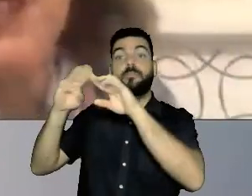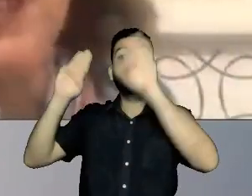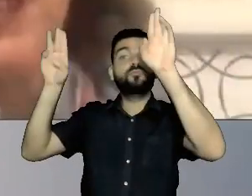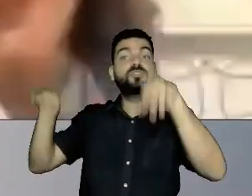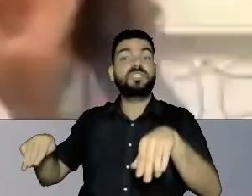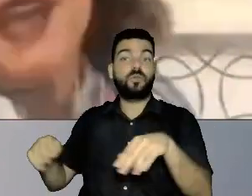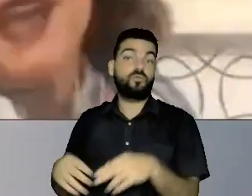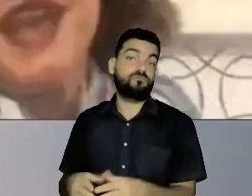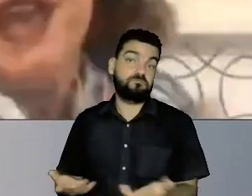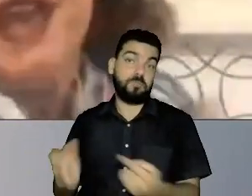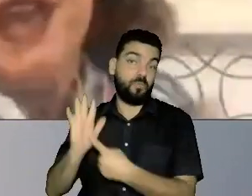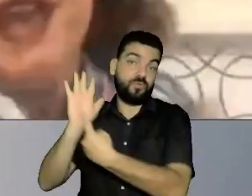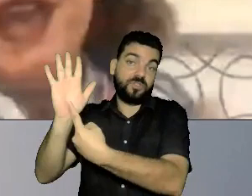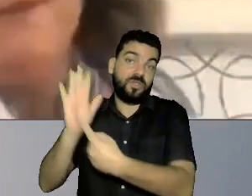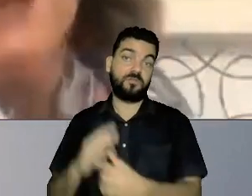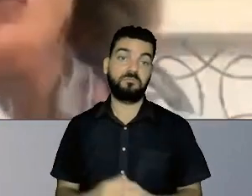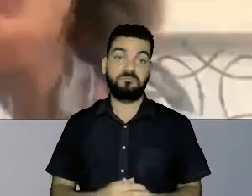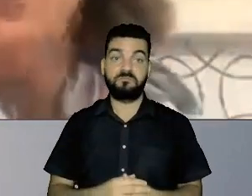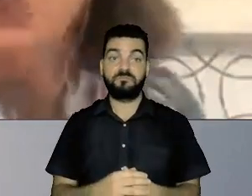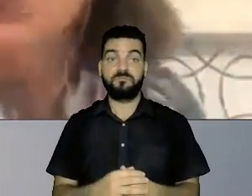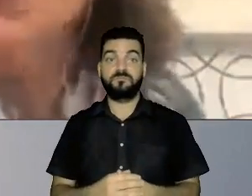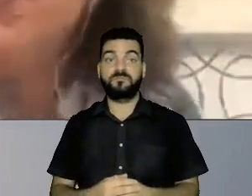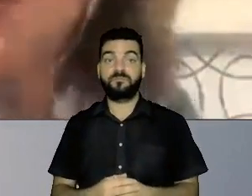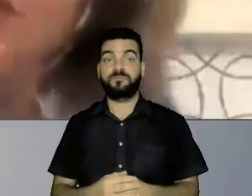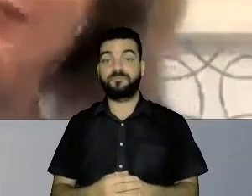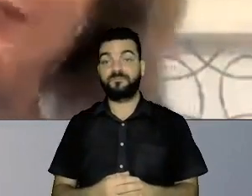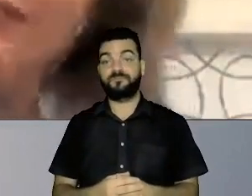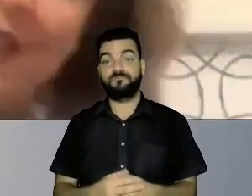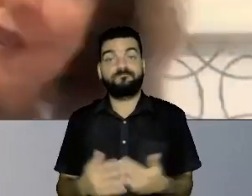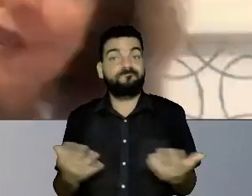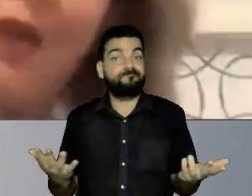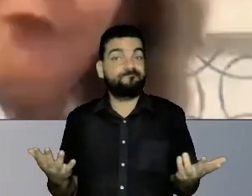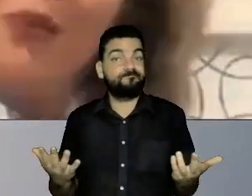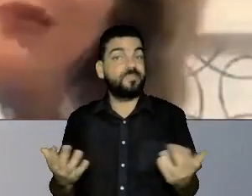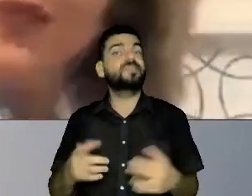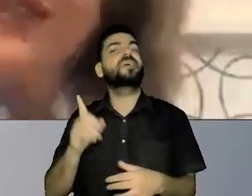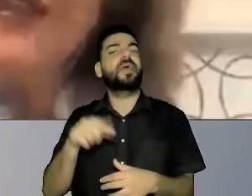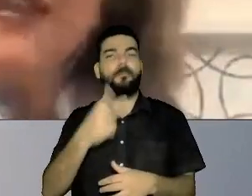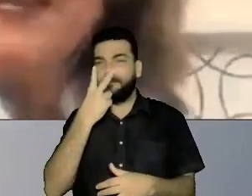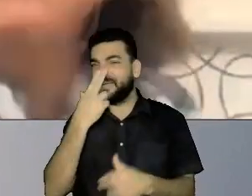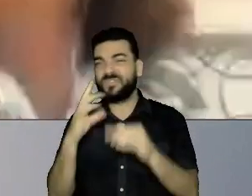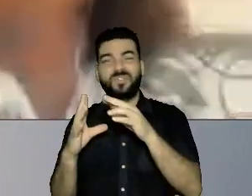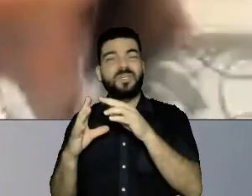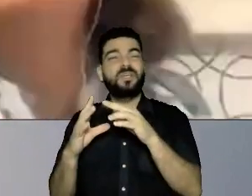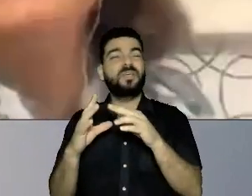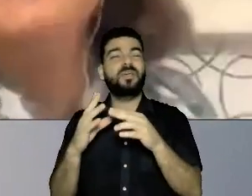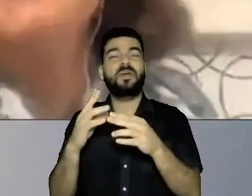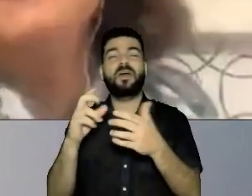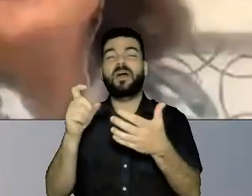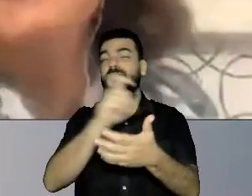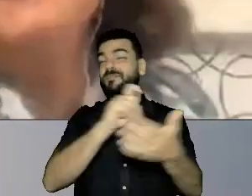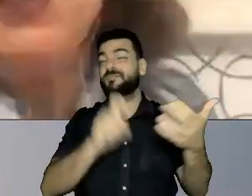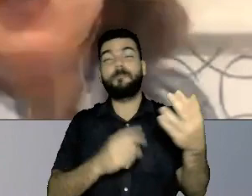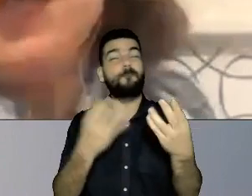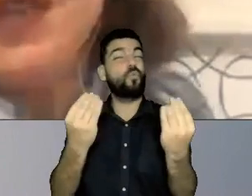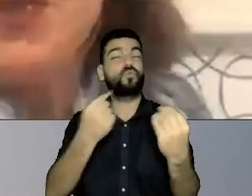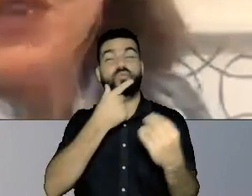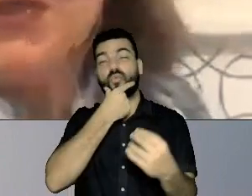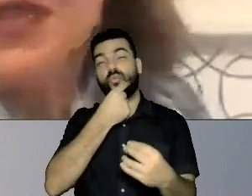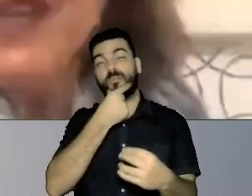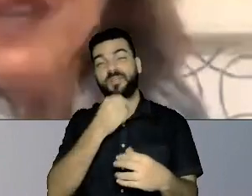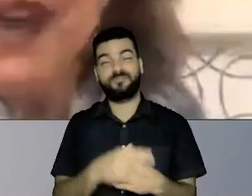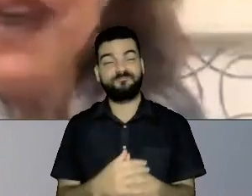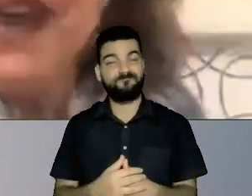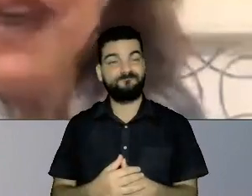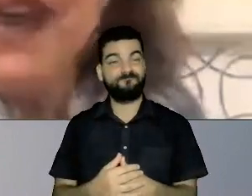levadas a museus, mas é um mundo muito masculino, é um mundo e a discussão